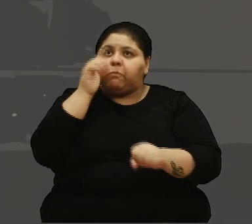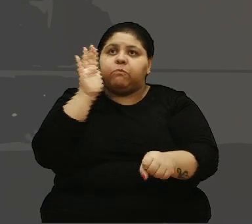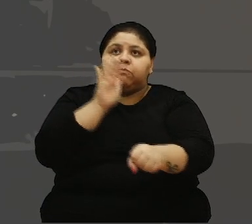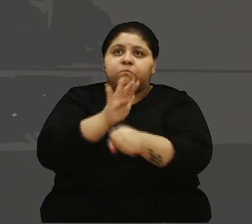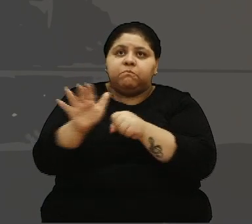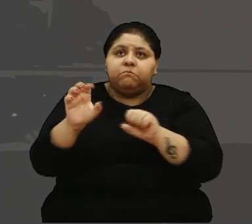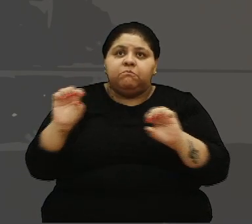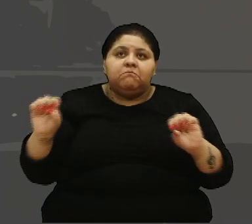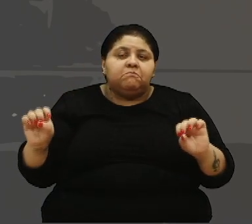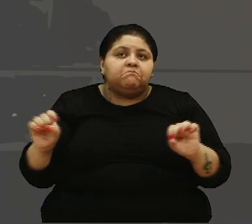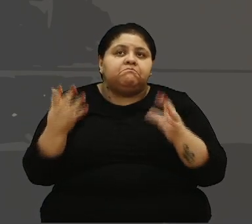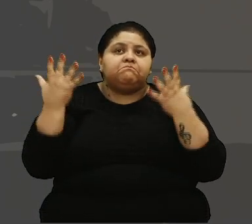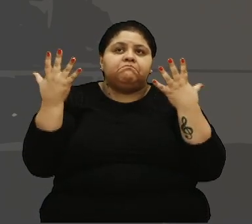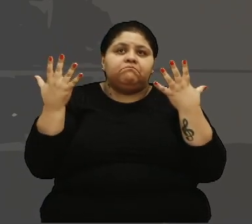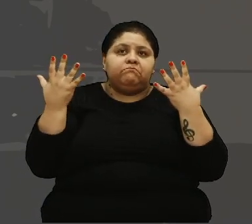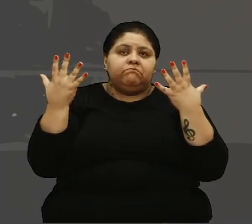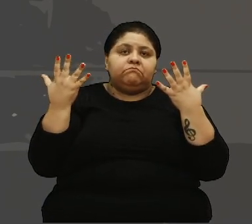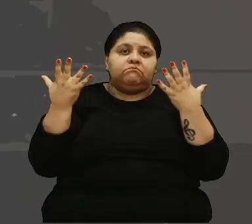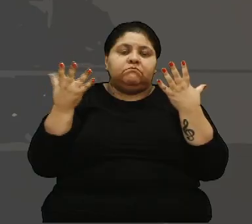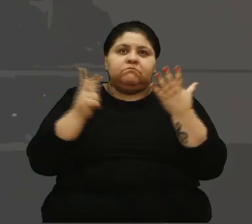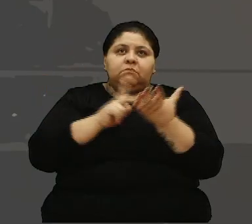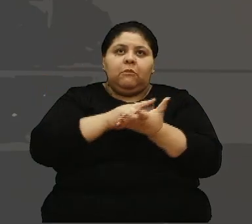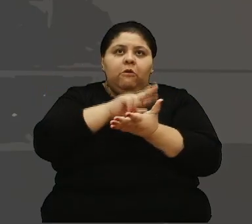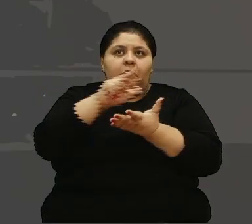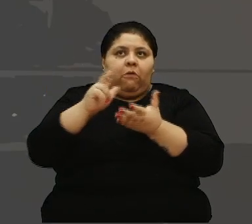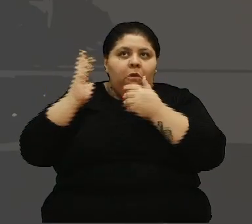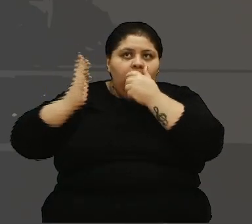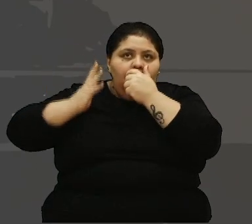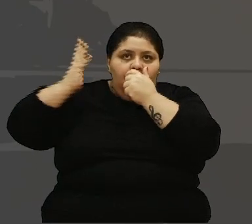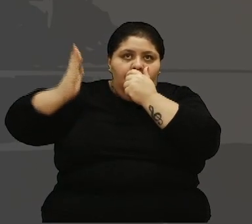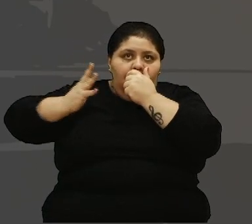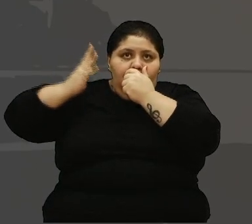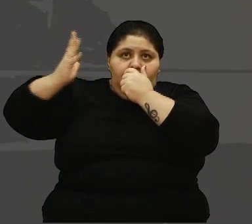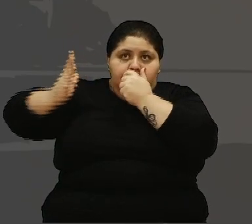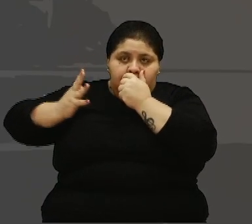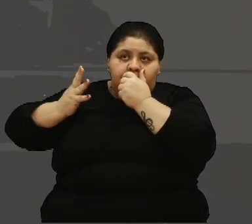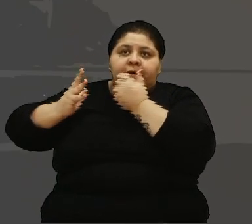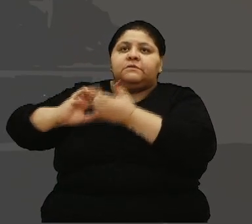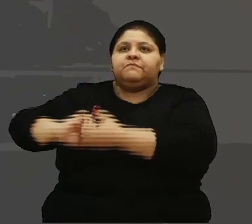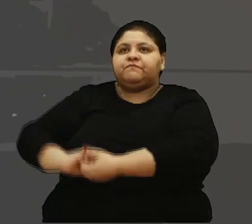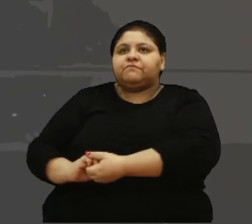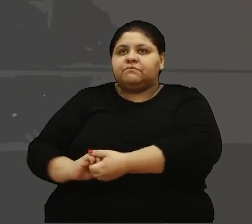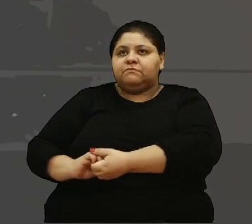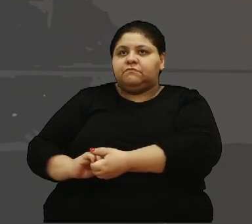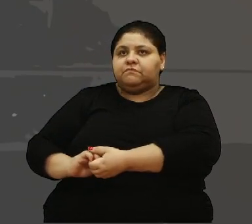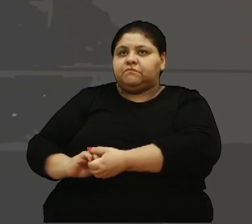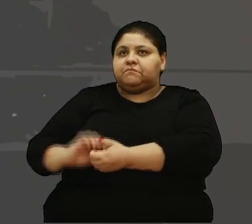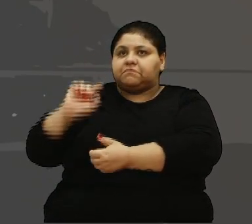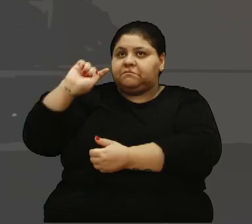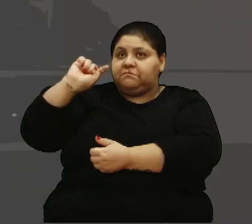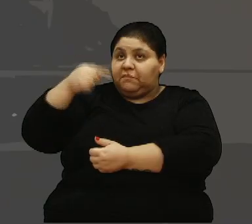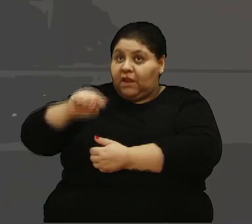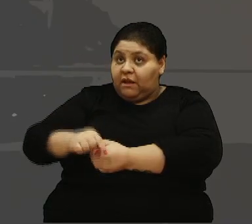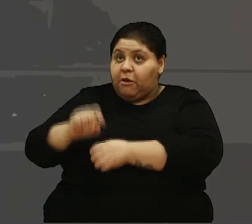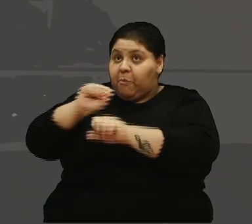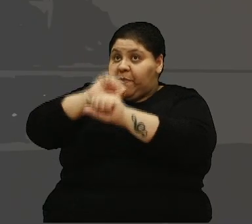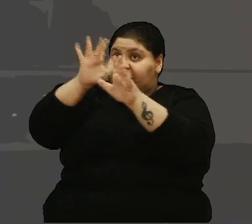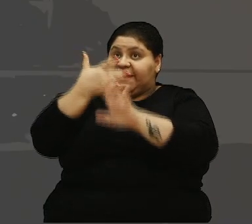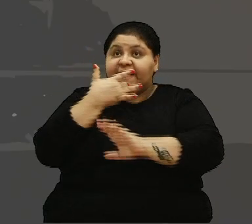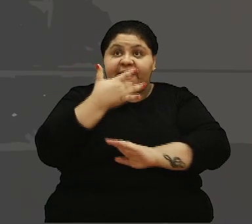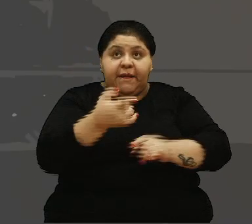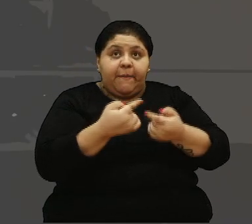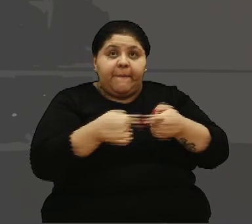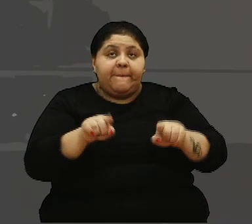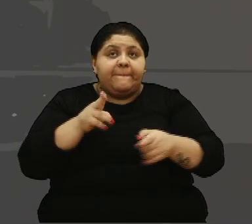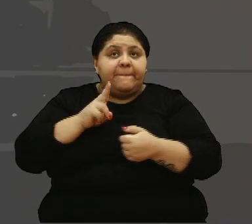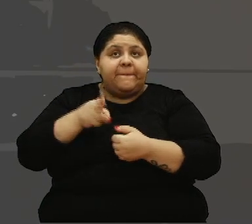num evento com uma série de palestras, portanto, né, denso, assim, manhã e tarde, mas sempre